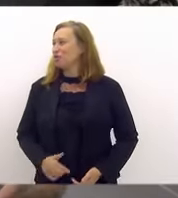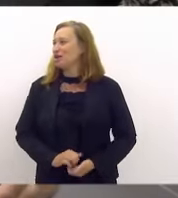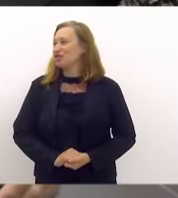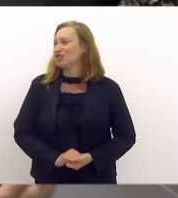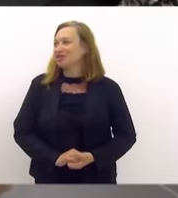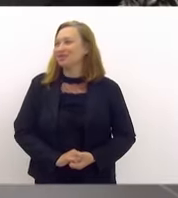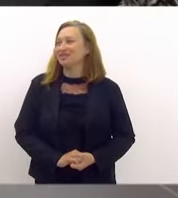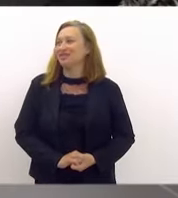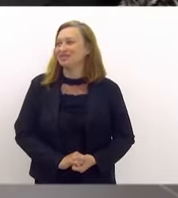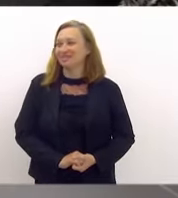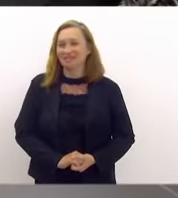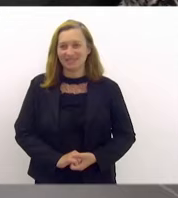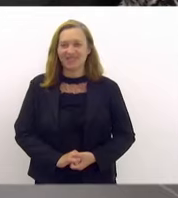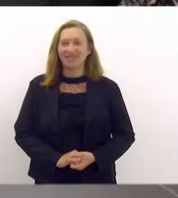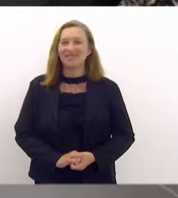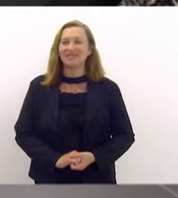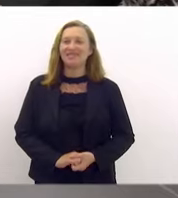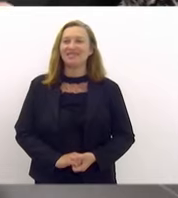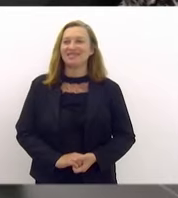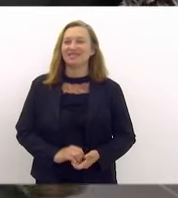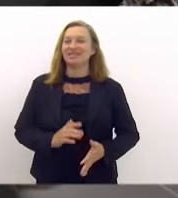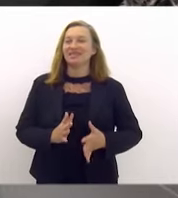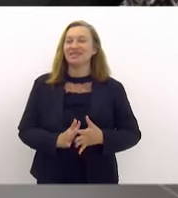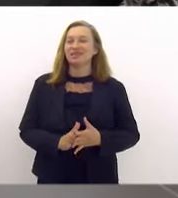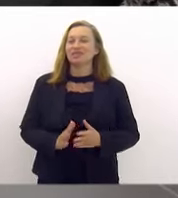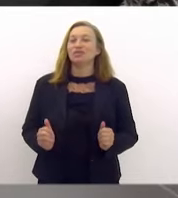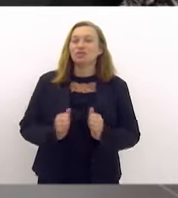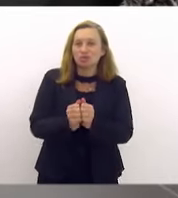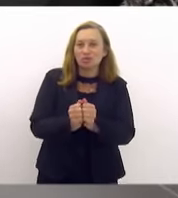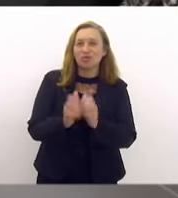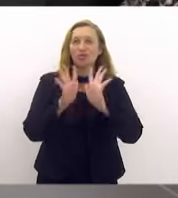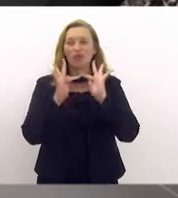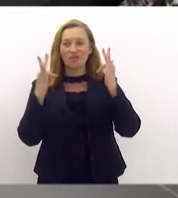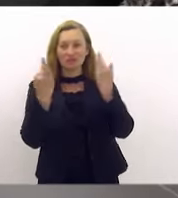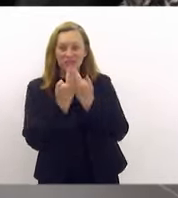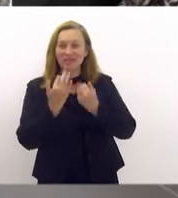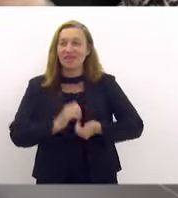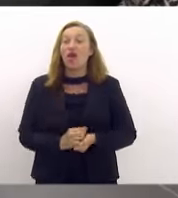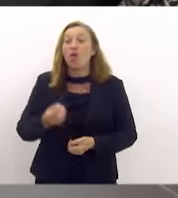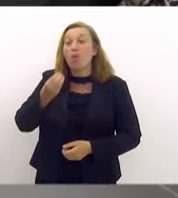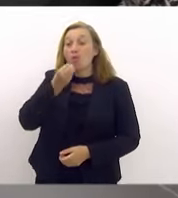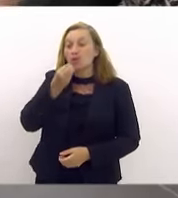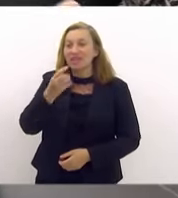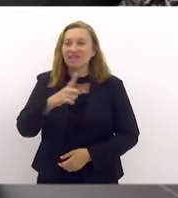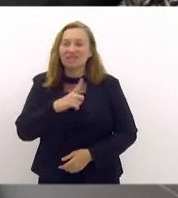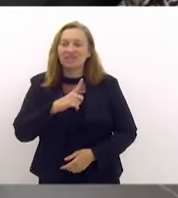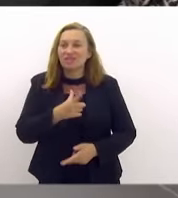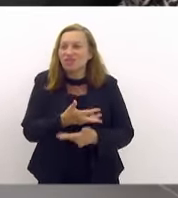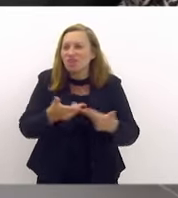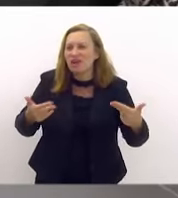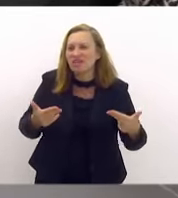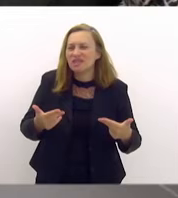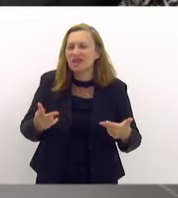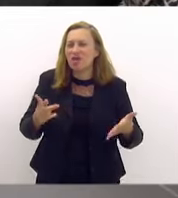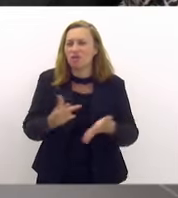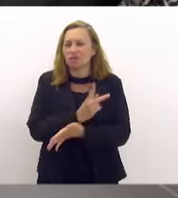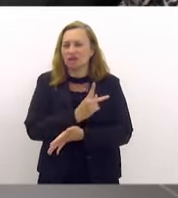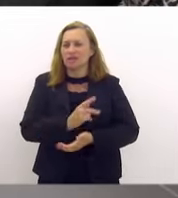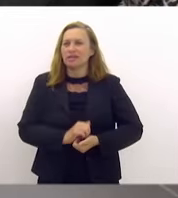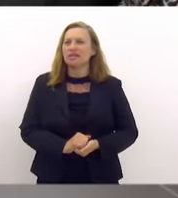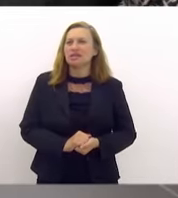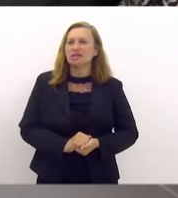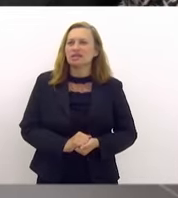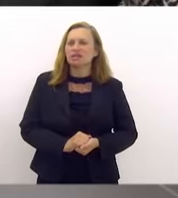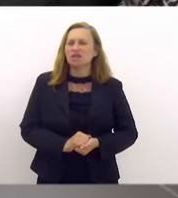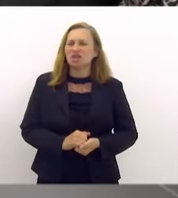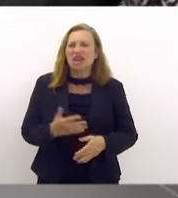tudo fui ameaçado junto com a minha família ou seja tive a oportunidade como muitas vezes acontece entraram sem